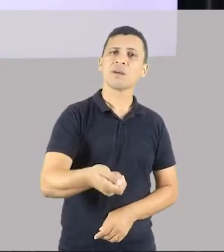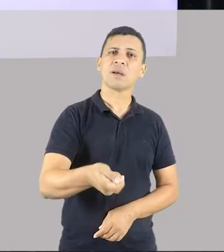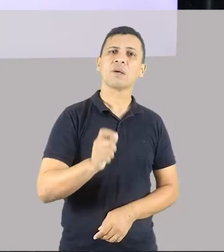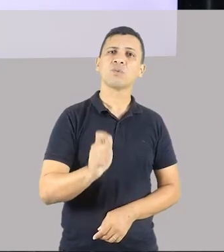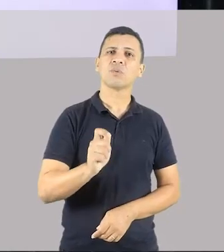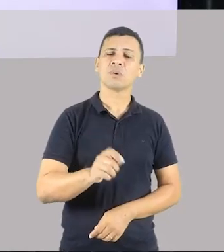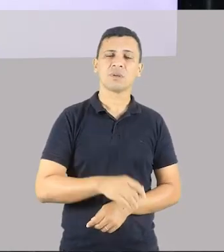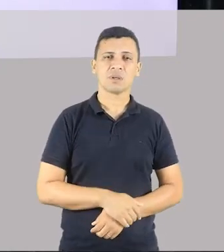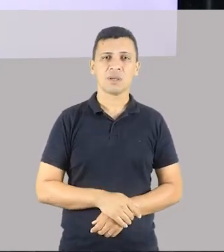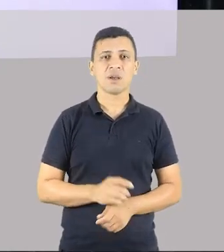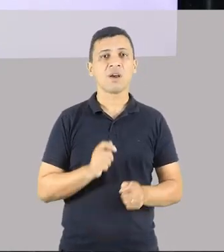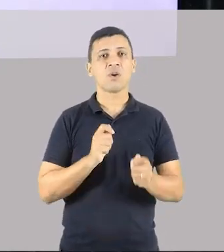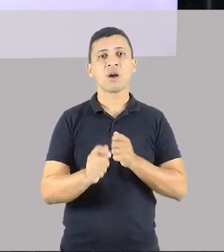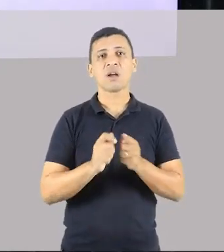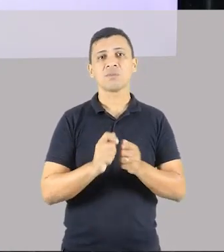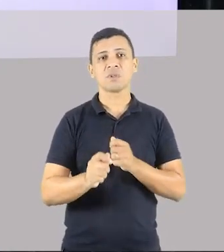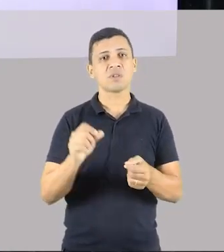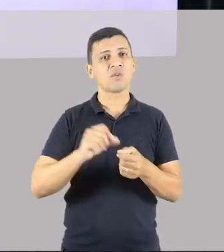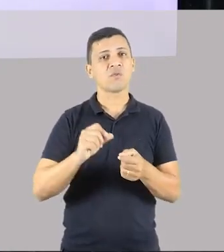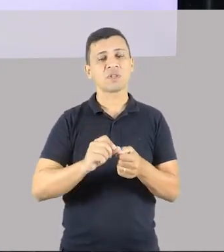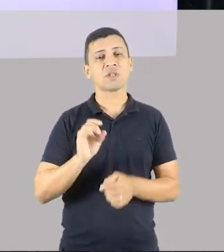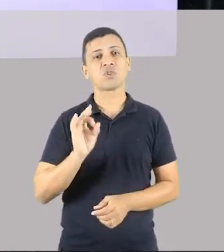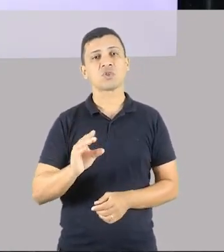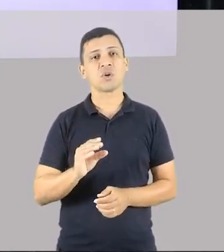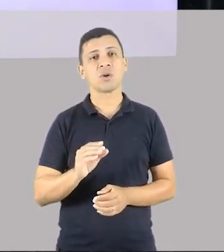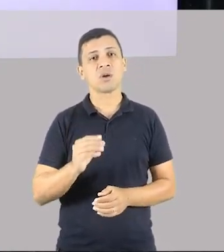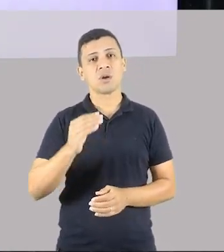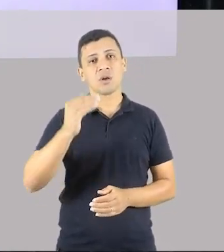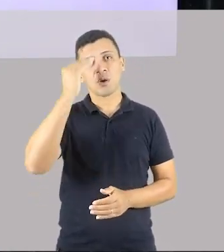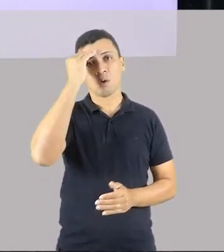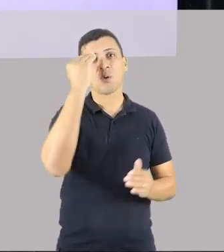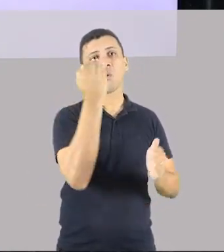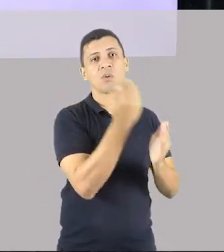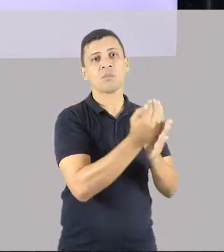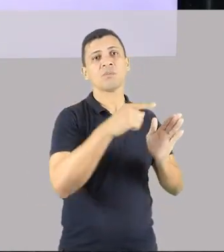administração só possa fazer aquilo que está na lei